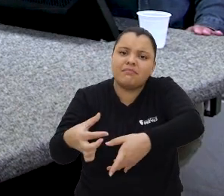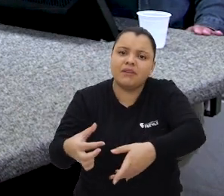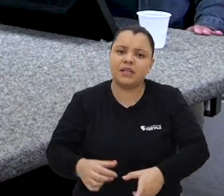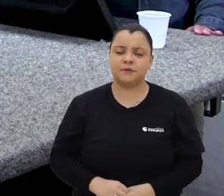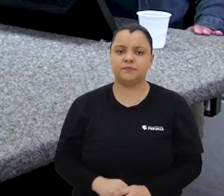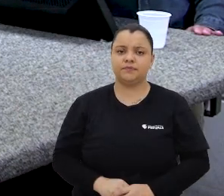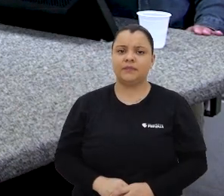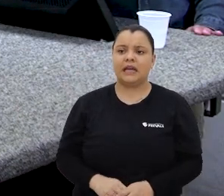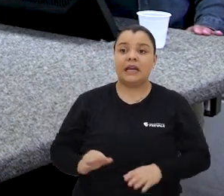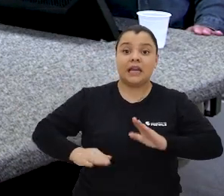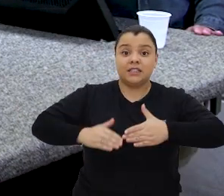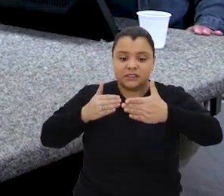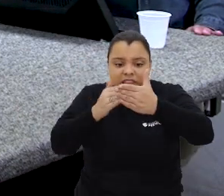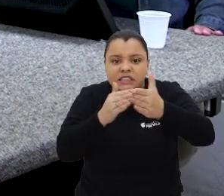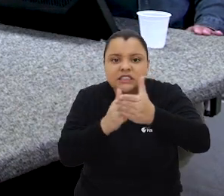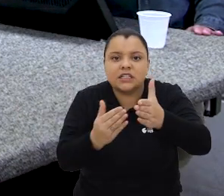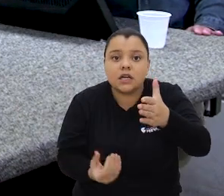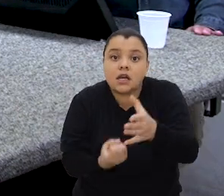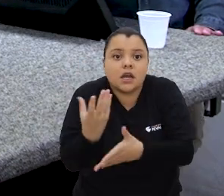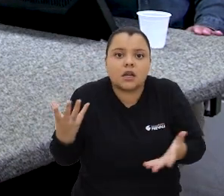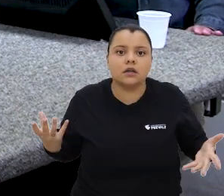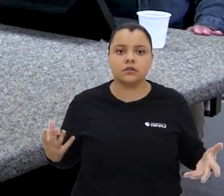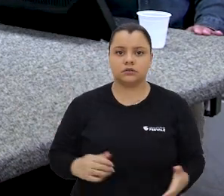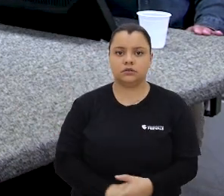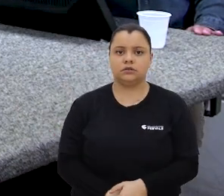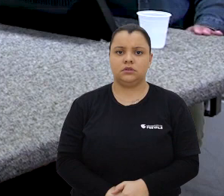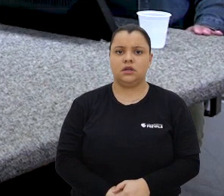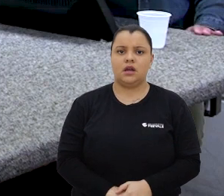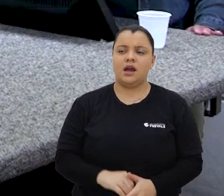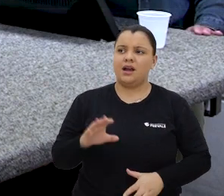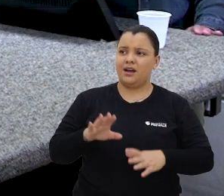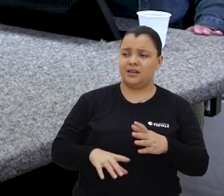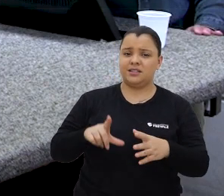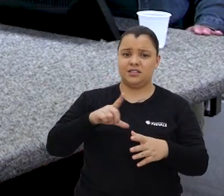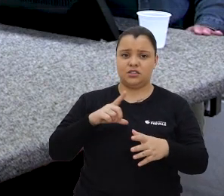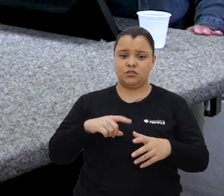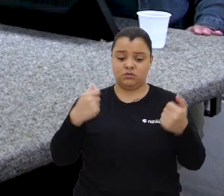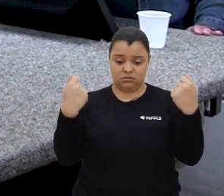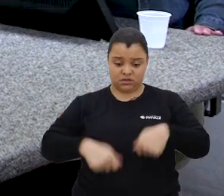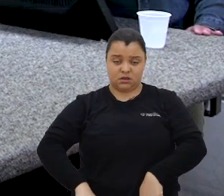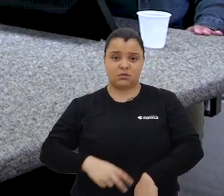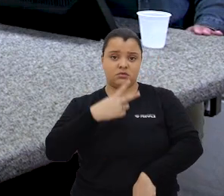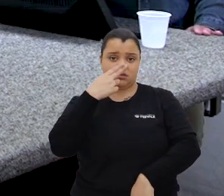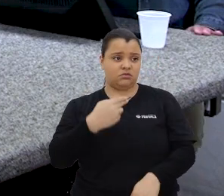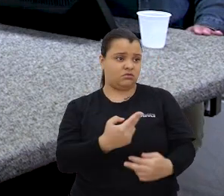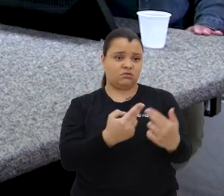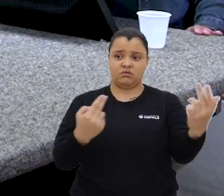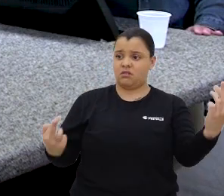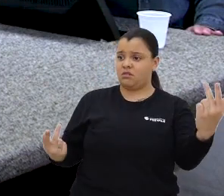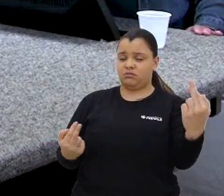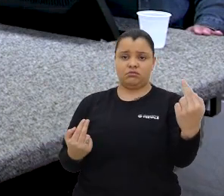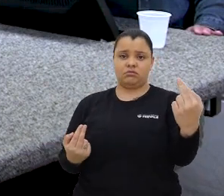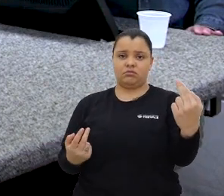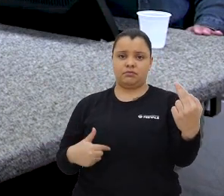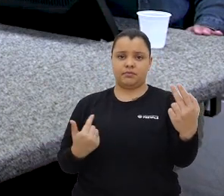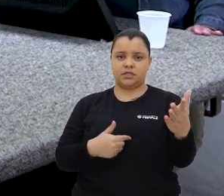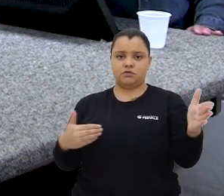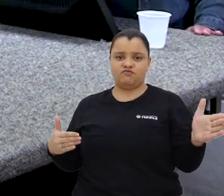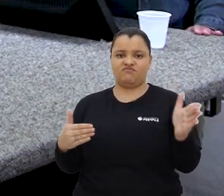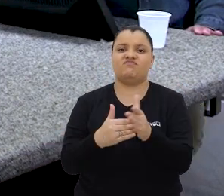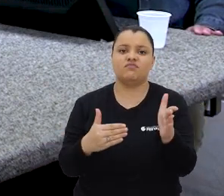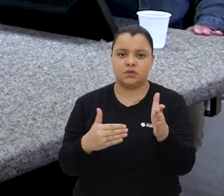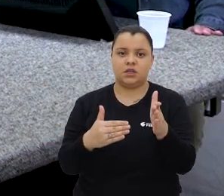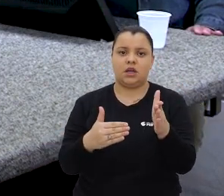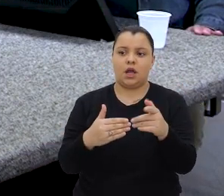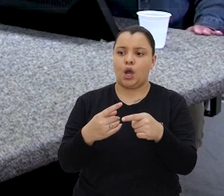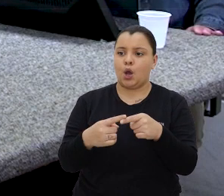de avançar em vários espaços. Tá? Muitas vezes a gente tem a mesma capacidade, a mesma competência, mas a gente barra, né,